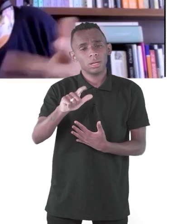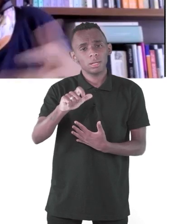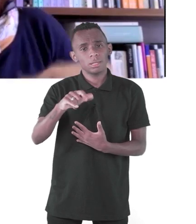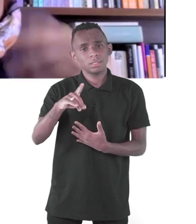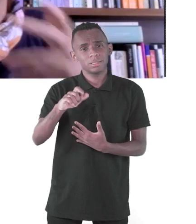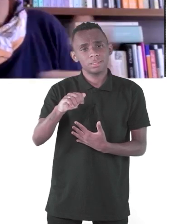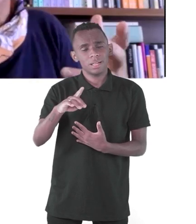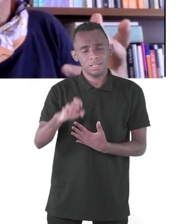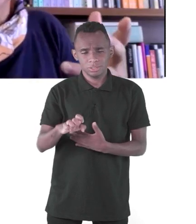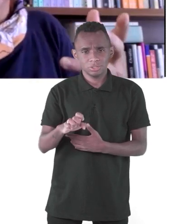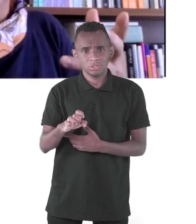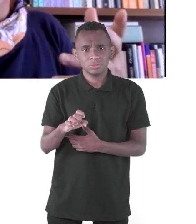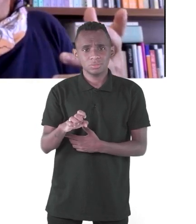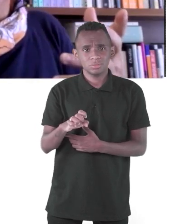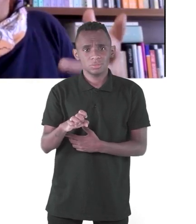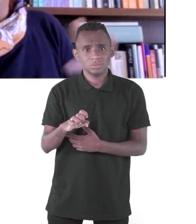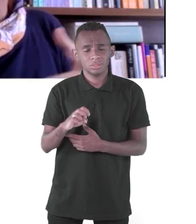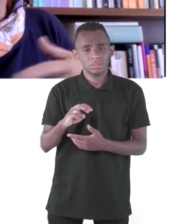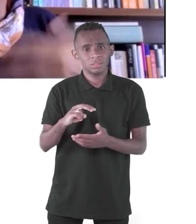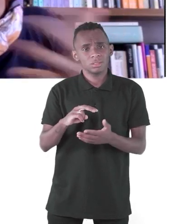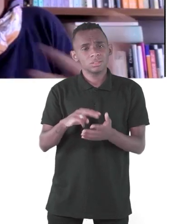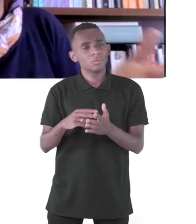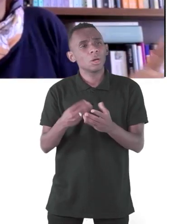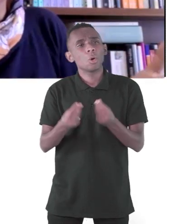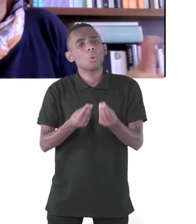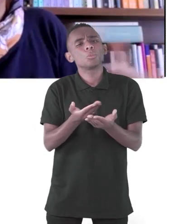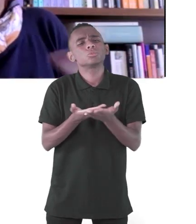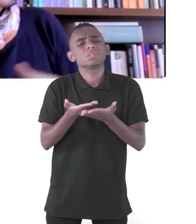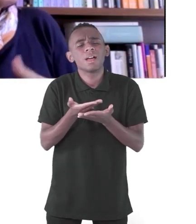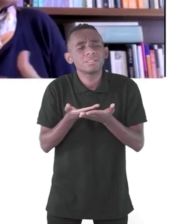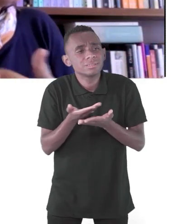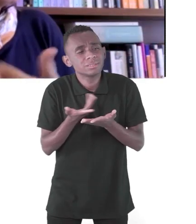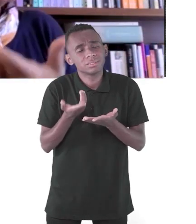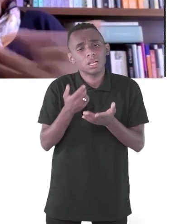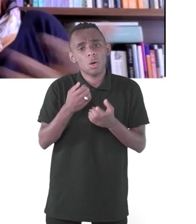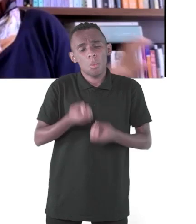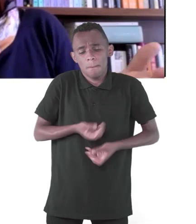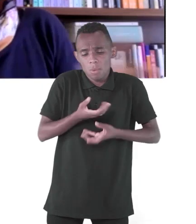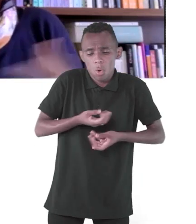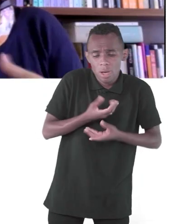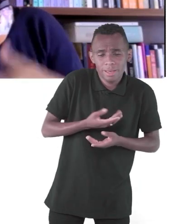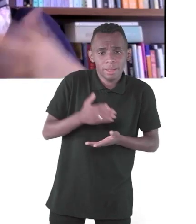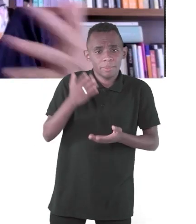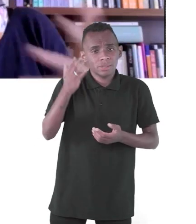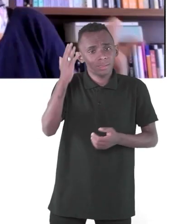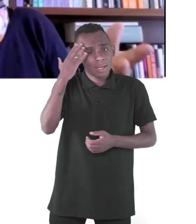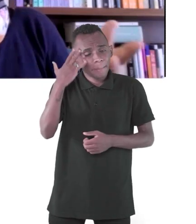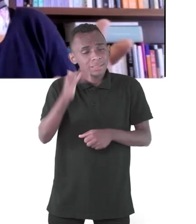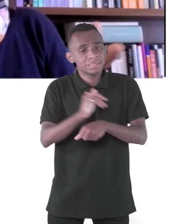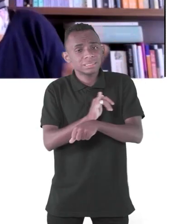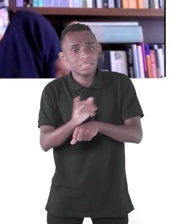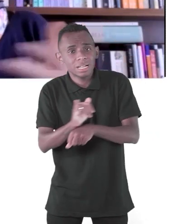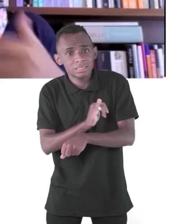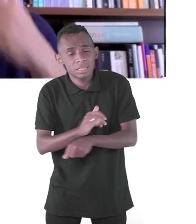coloquialidade no tratar do poema, né? No tratar da literatura, no tratar da música, porque é como se a